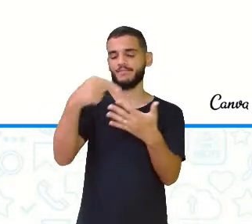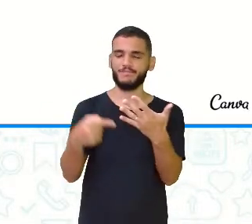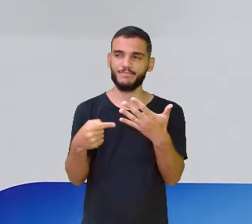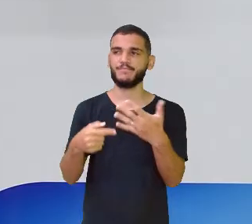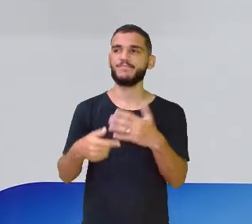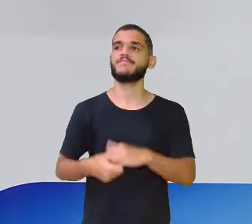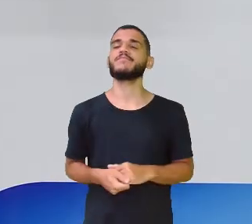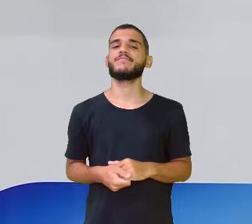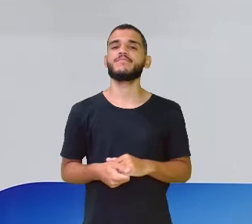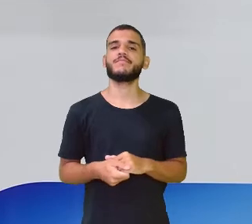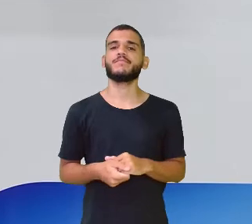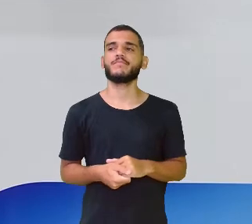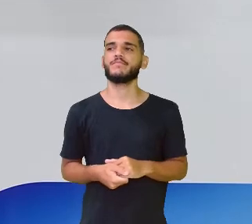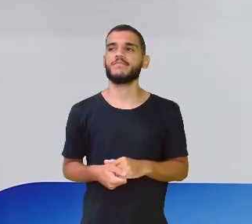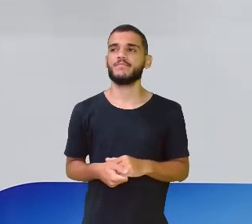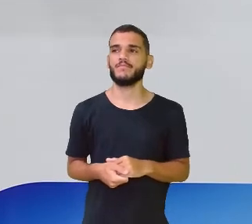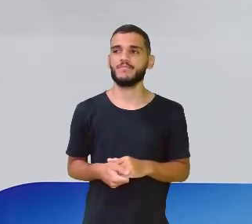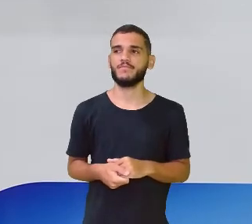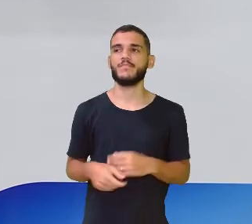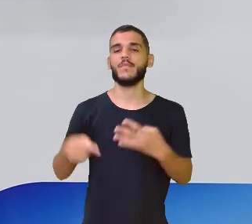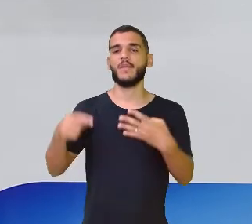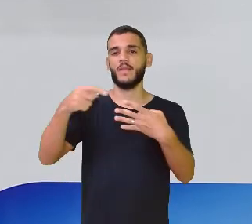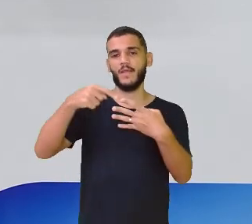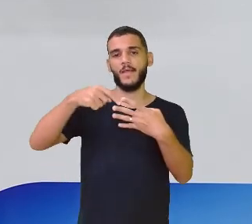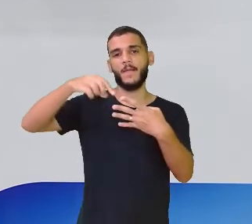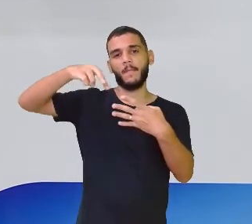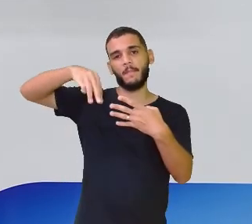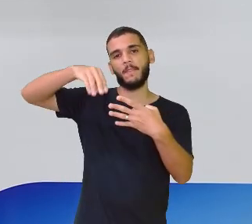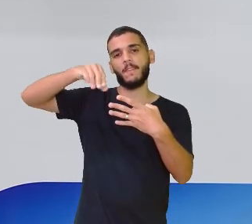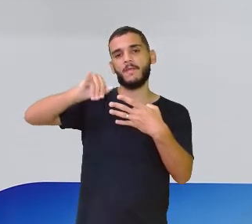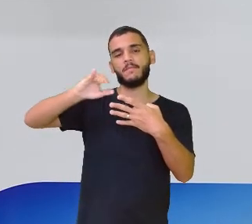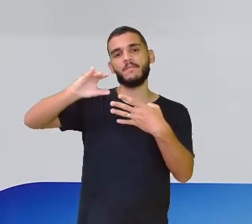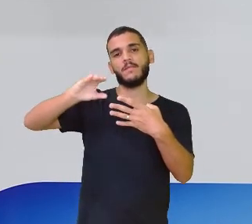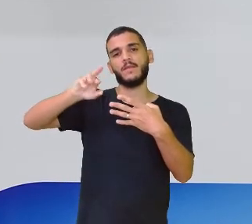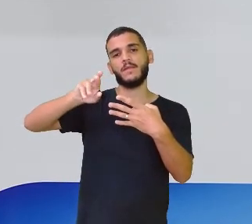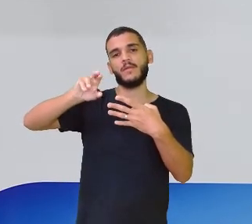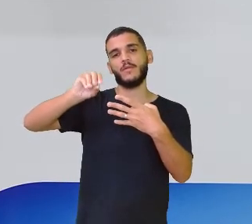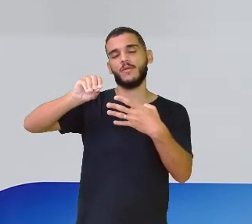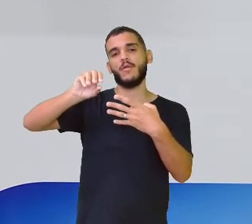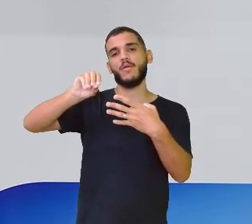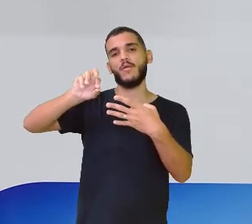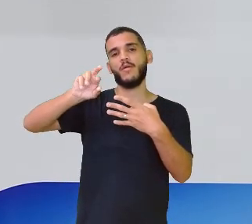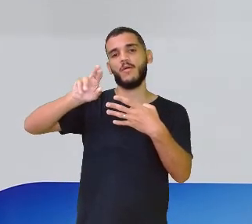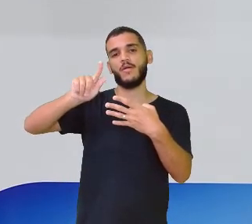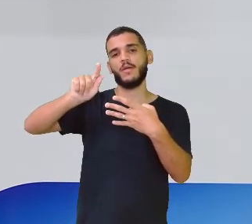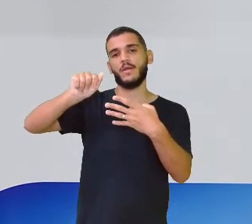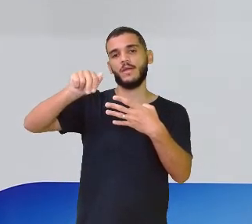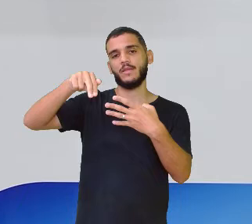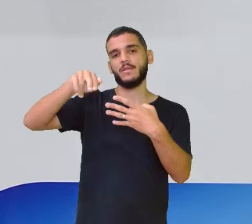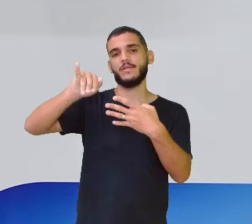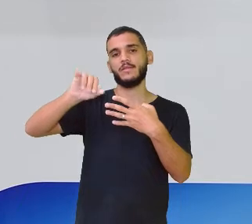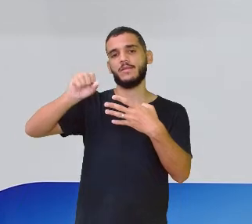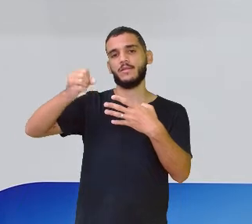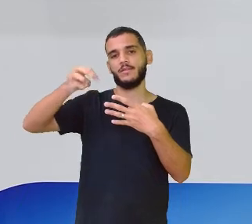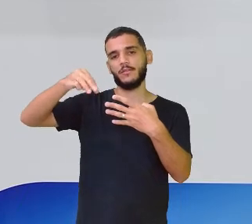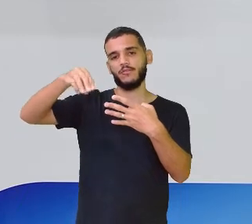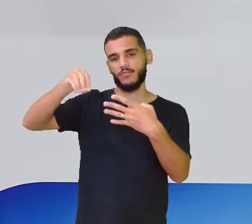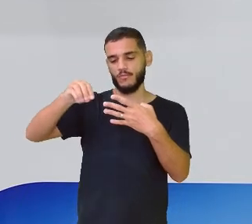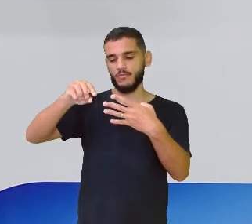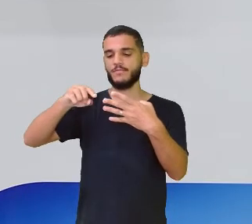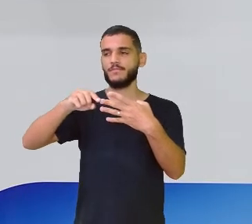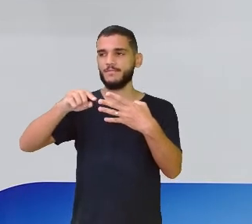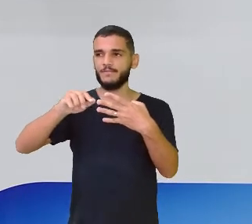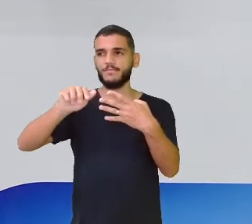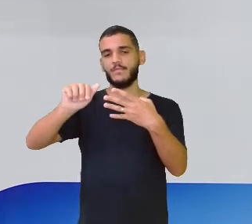Eu tenho, olha, os micro-organismos, que são aqueles seres microscópicos. Eu tenho mais quem?